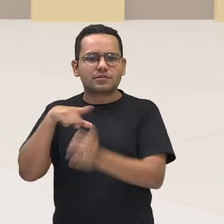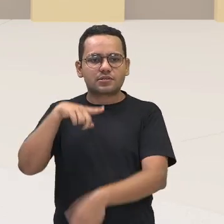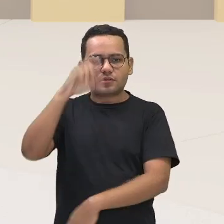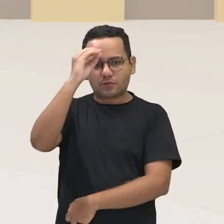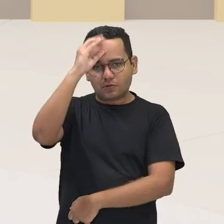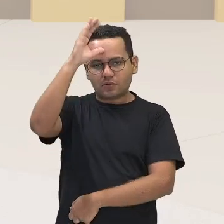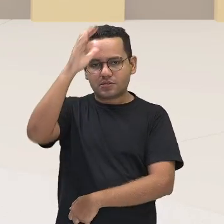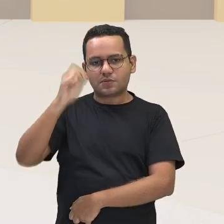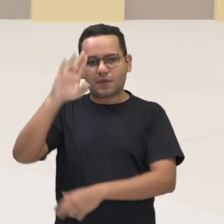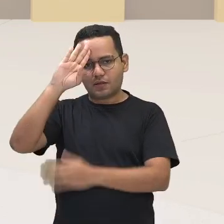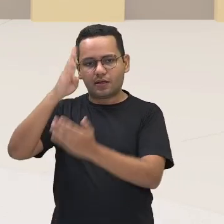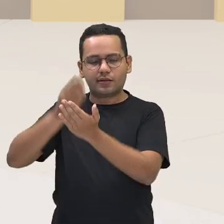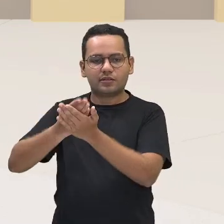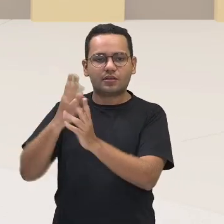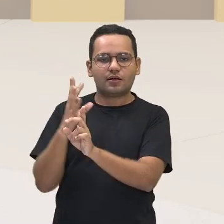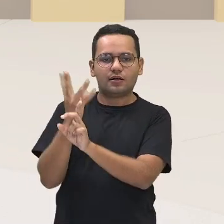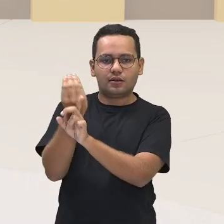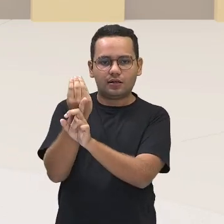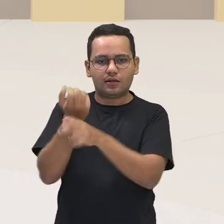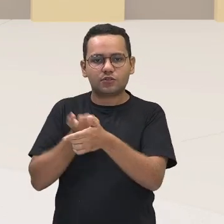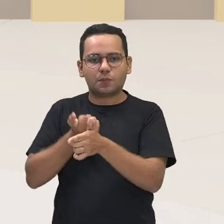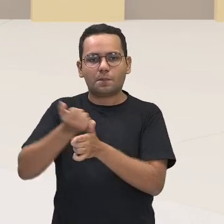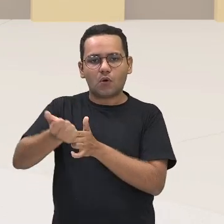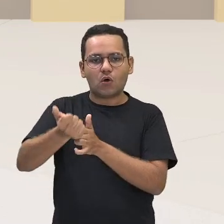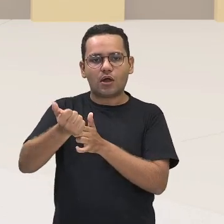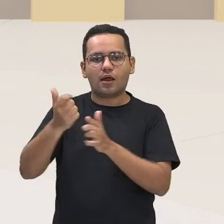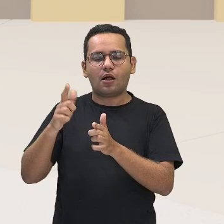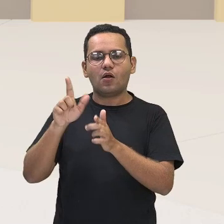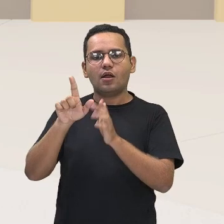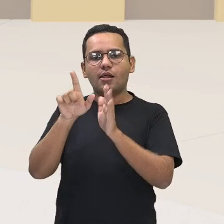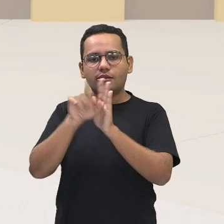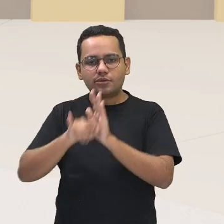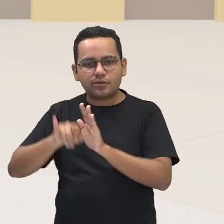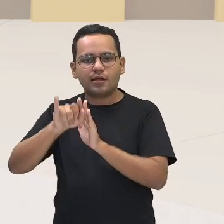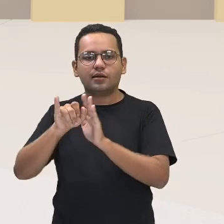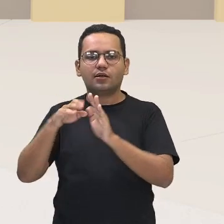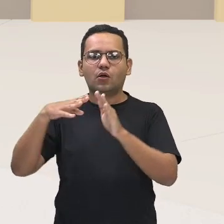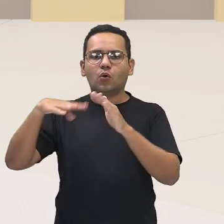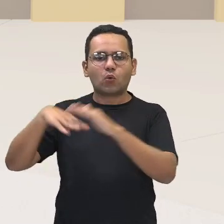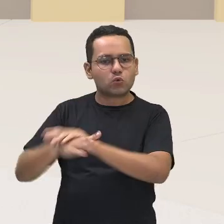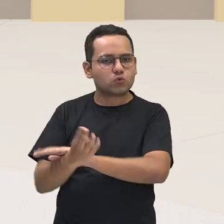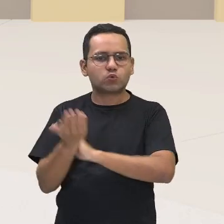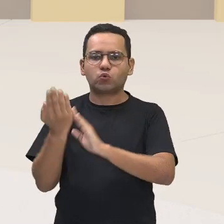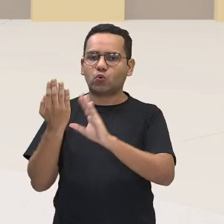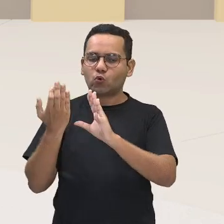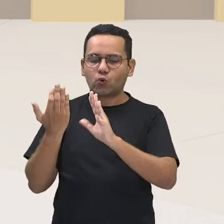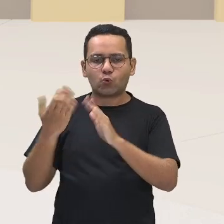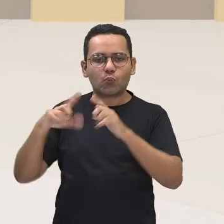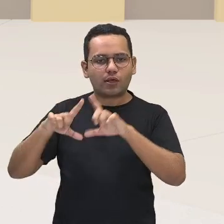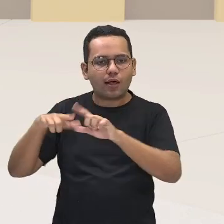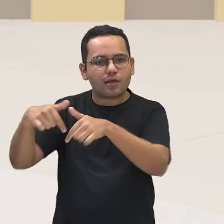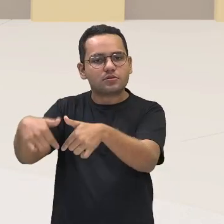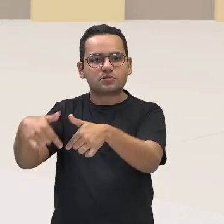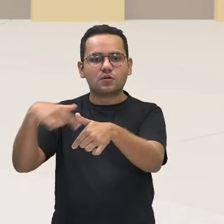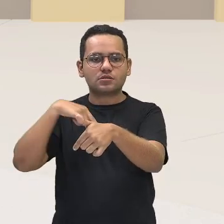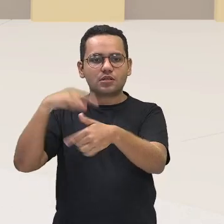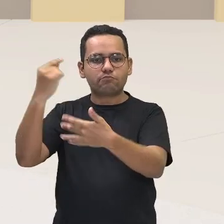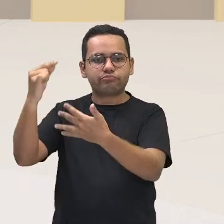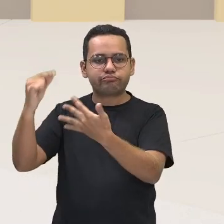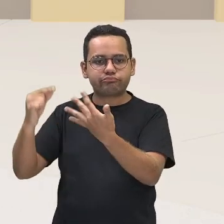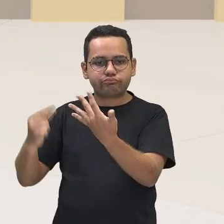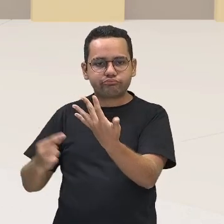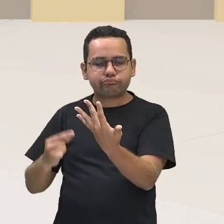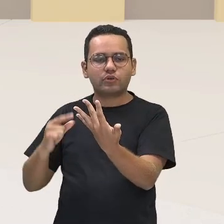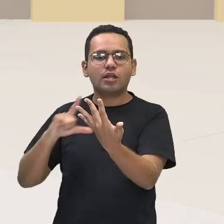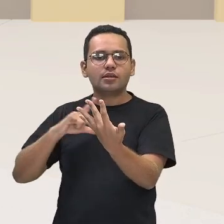a arte, a moral, a lei, os costumes e todos os outros hábitos e capacidades que são